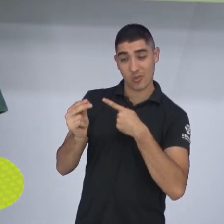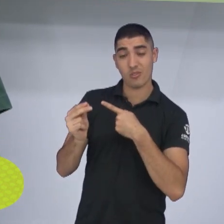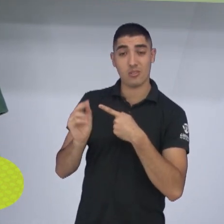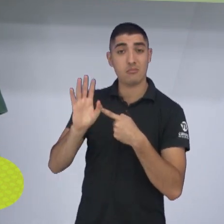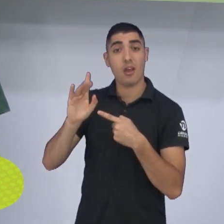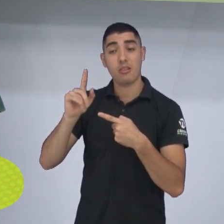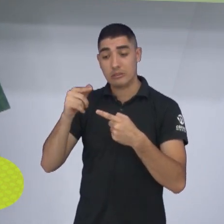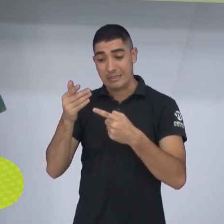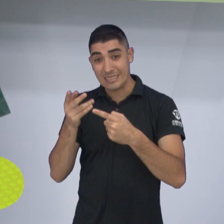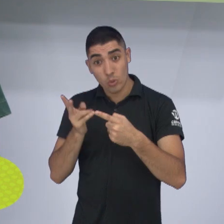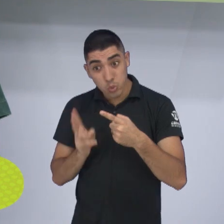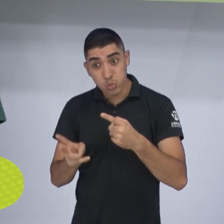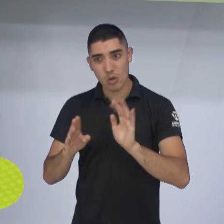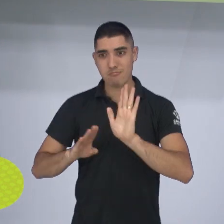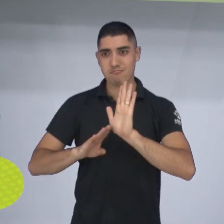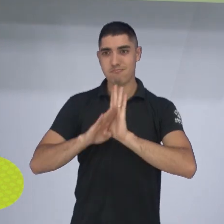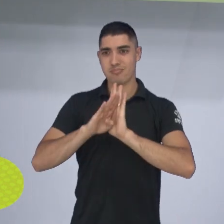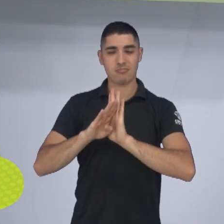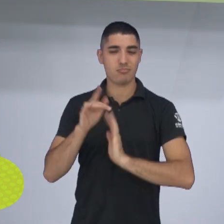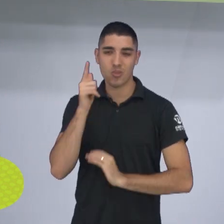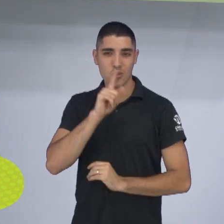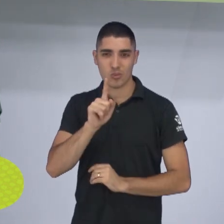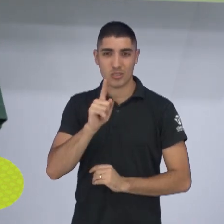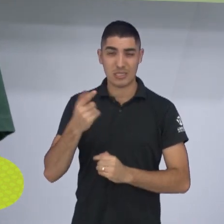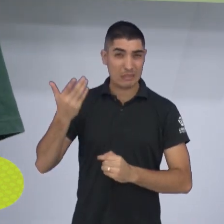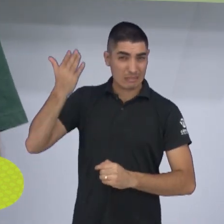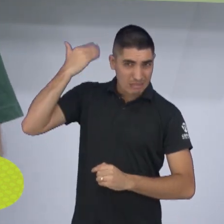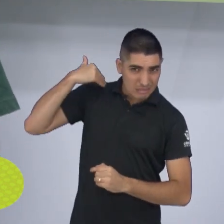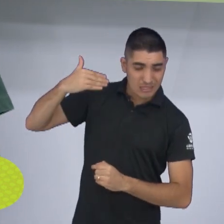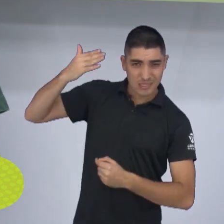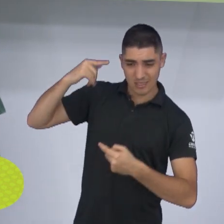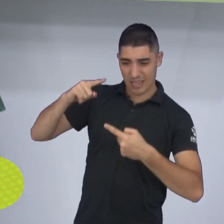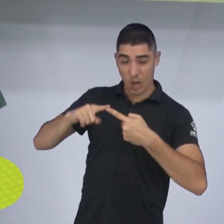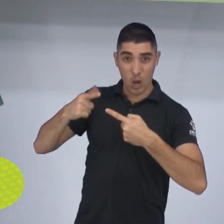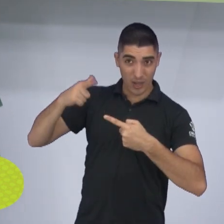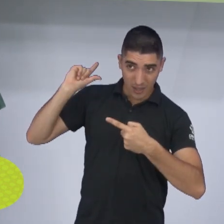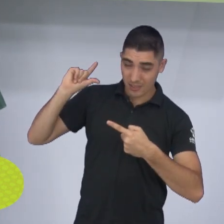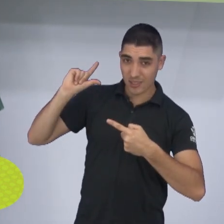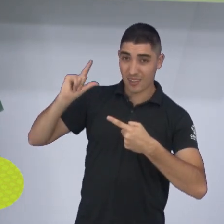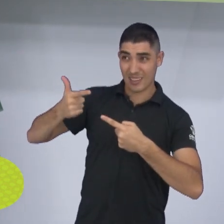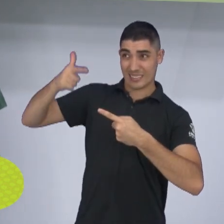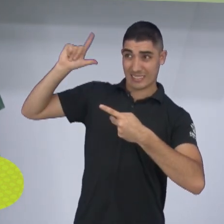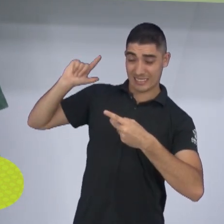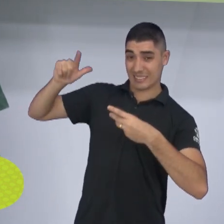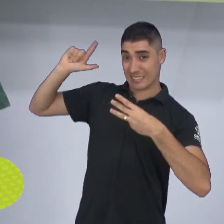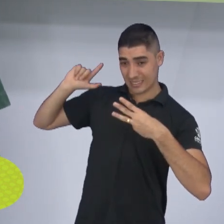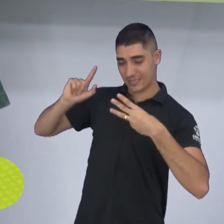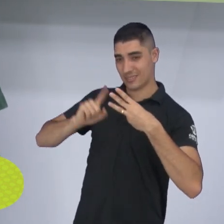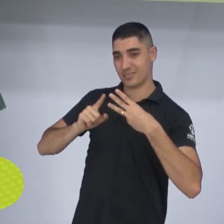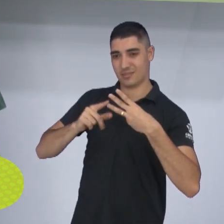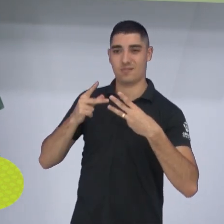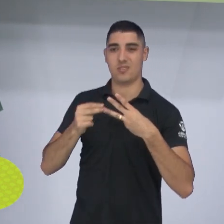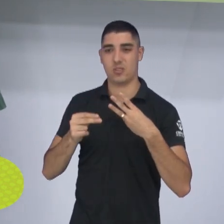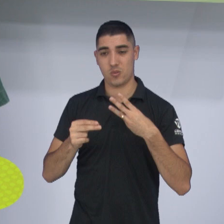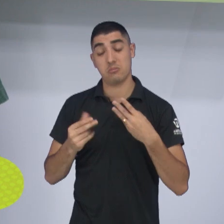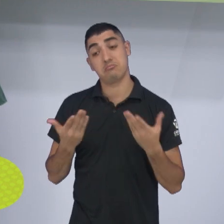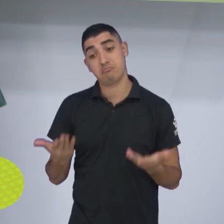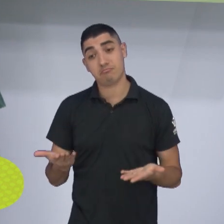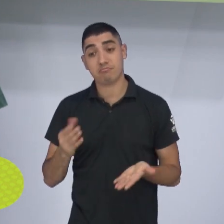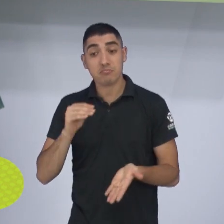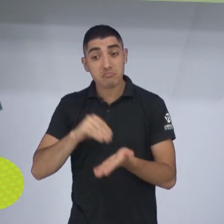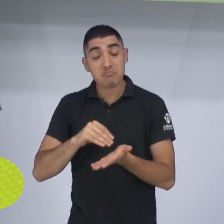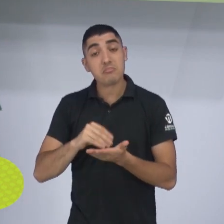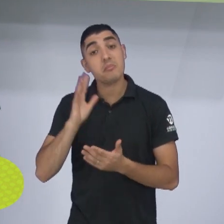não consegue, aliás, nem na passada, foi na anterior à rodada passada. Então não consegue engrenar aí, quem sabe na